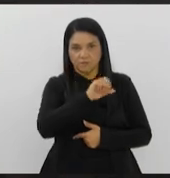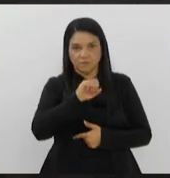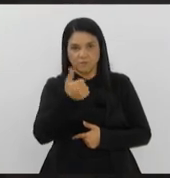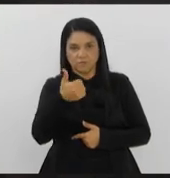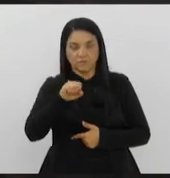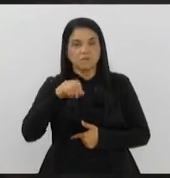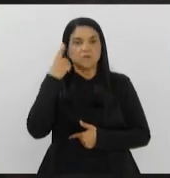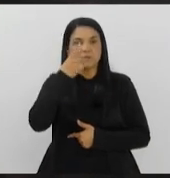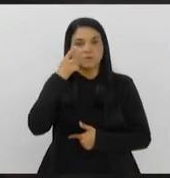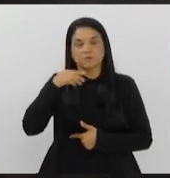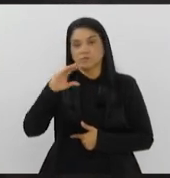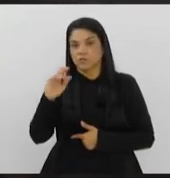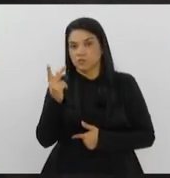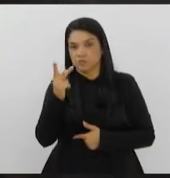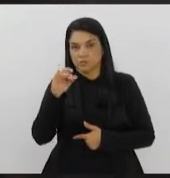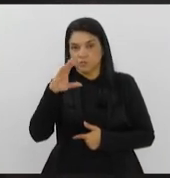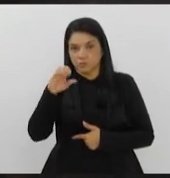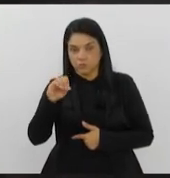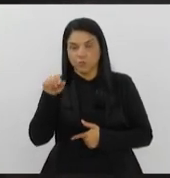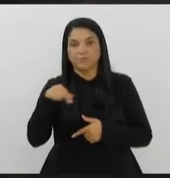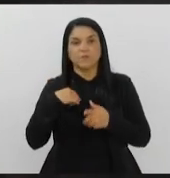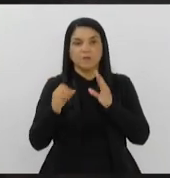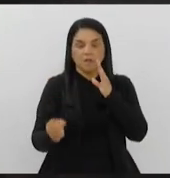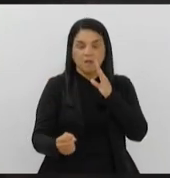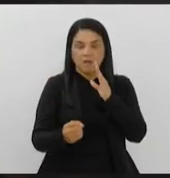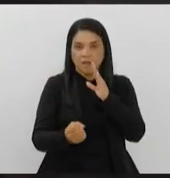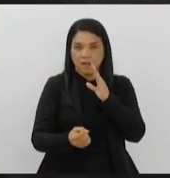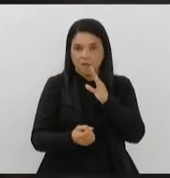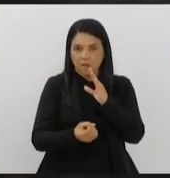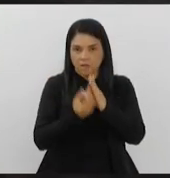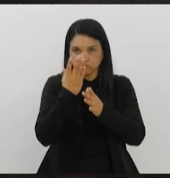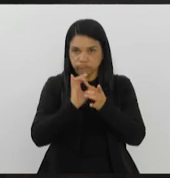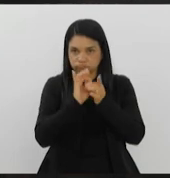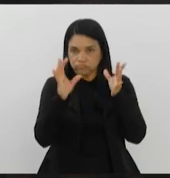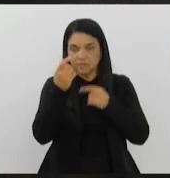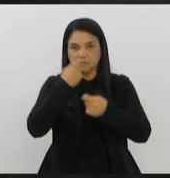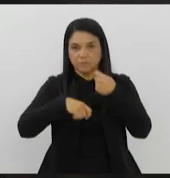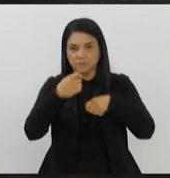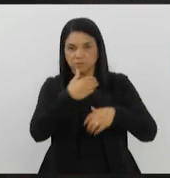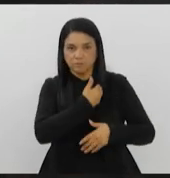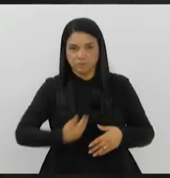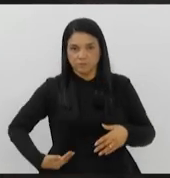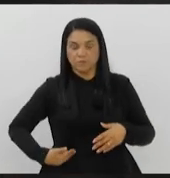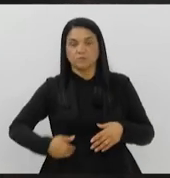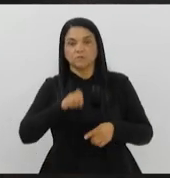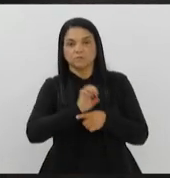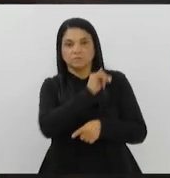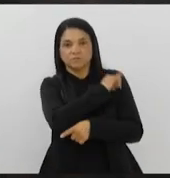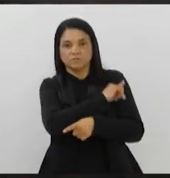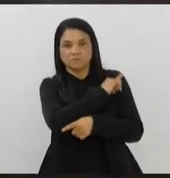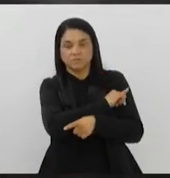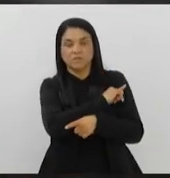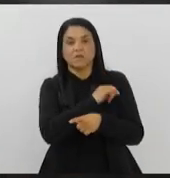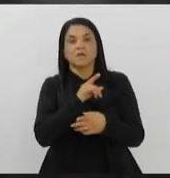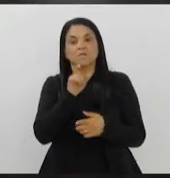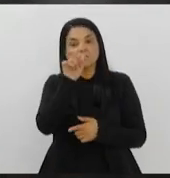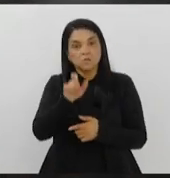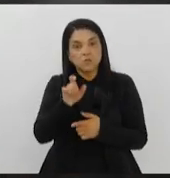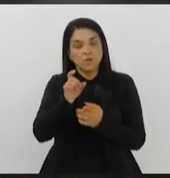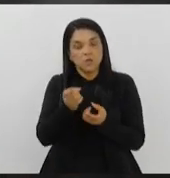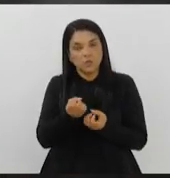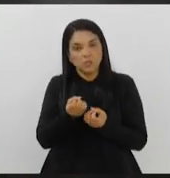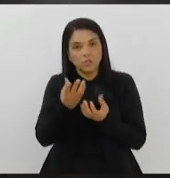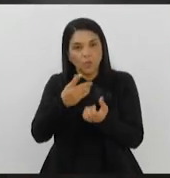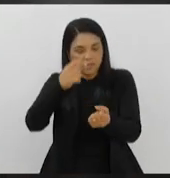Chico Machado, que autoriza a administração pública do Estado do Rio de Janeiro a isentar o doador de sangue do pagamento de passagem de